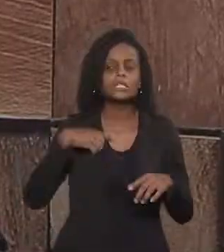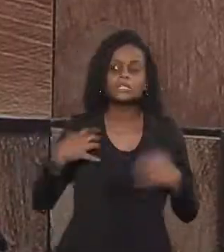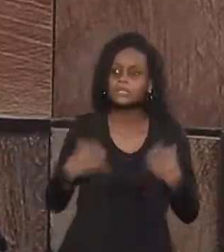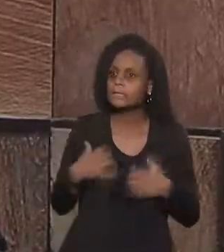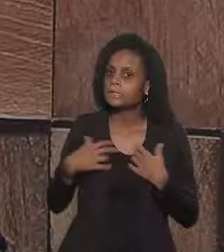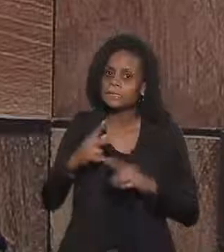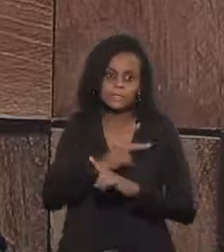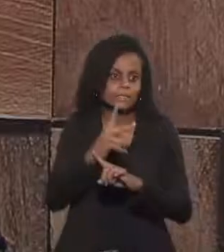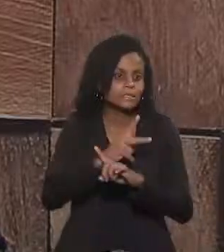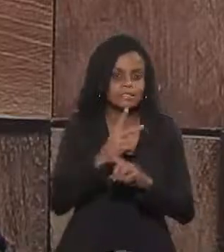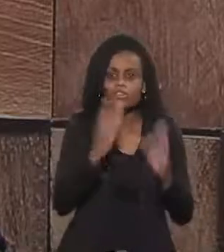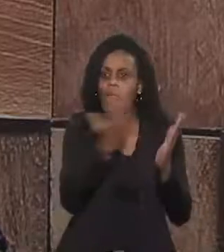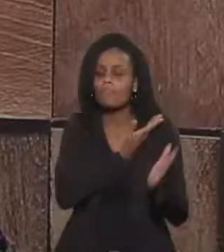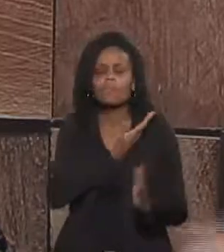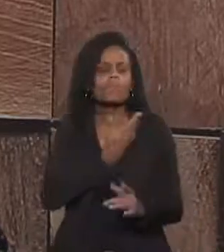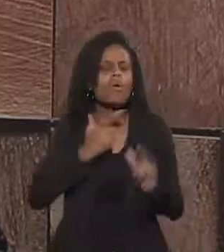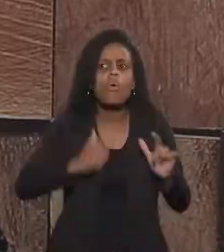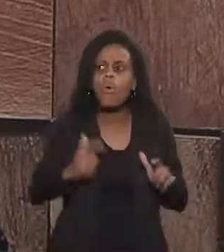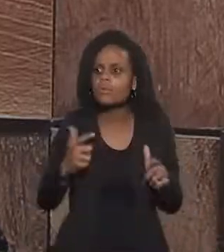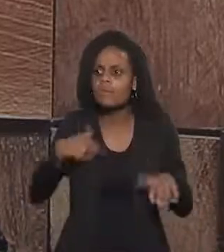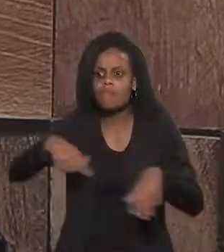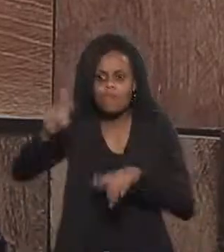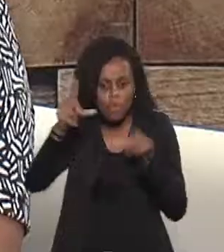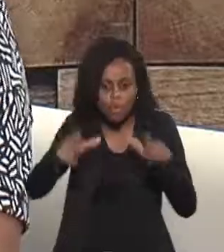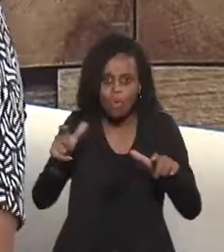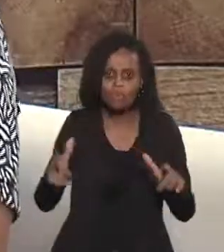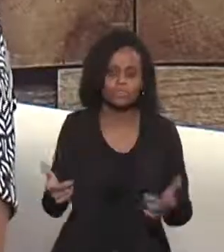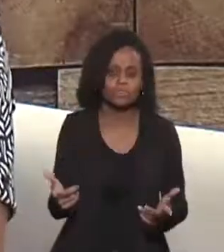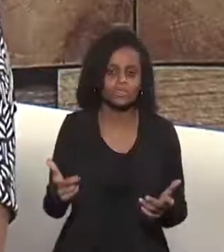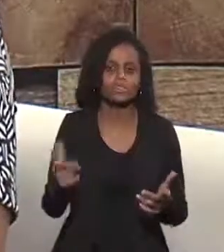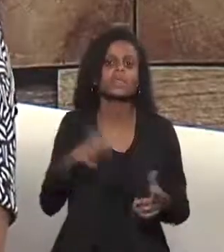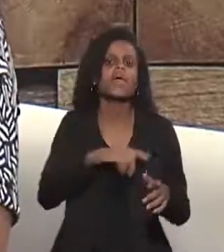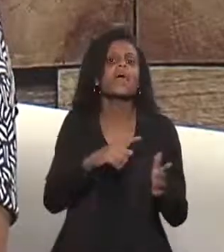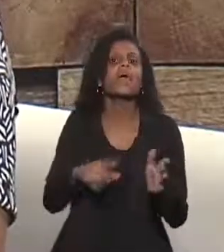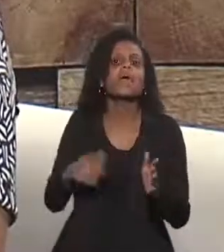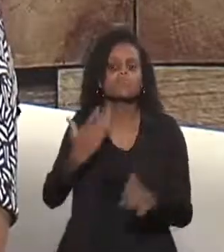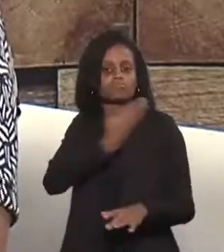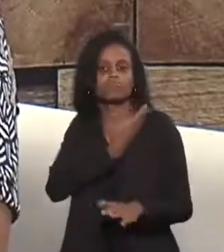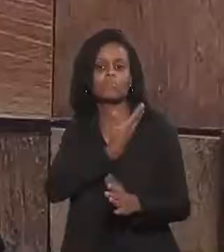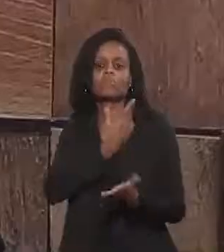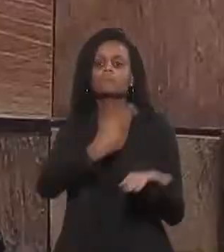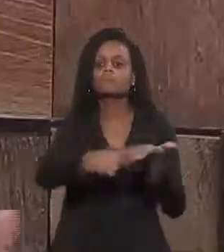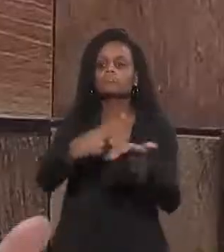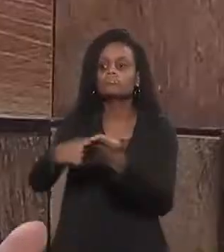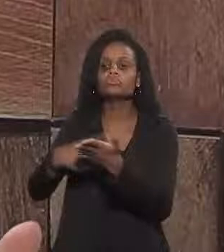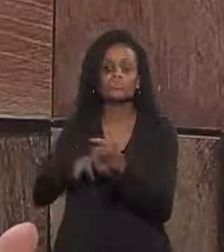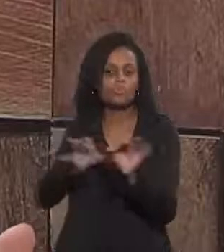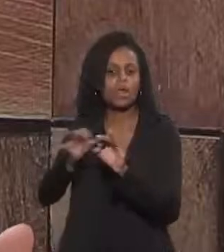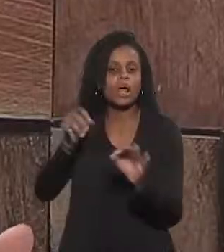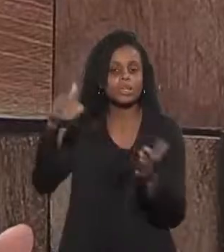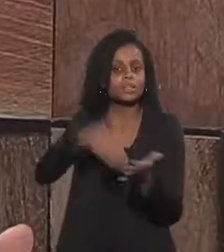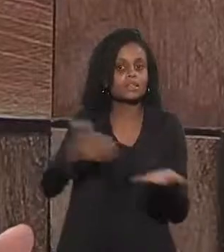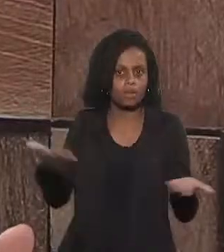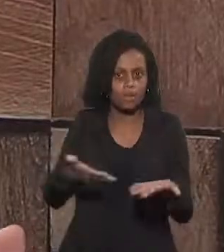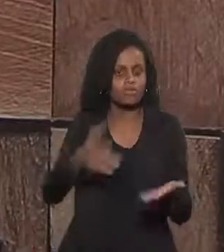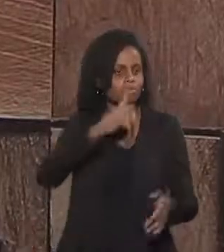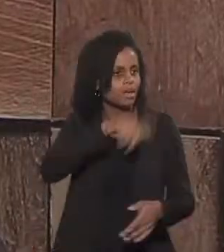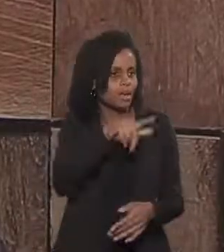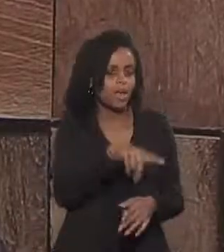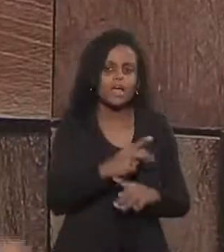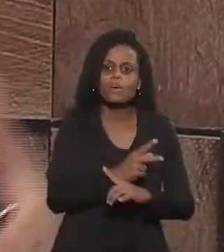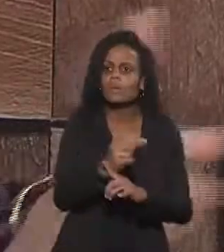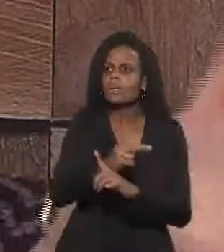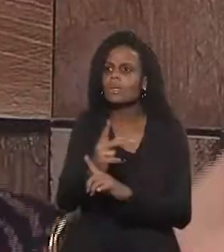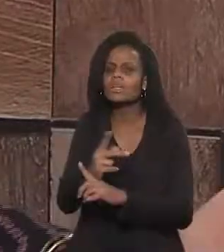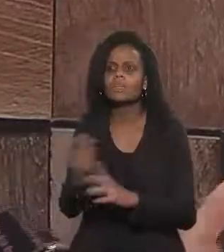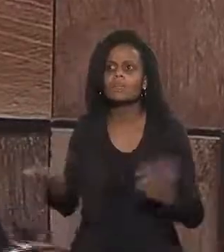os amigos todos, porque para onde que eu ia? Que são os parceiros do projeto até hoje. Até hoje, para onde que eu ia? Eu podia ir